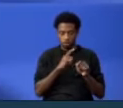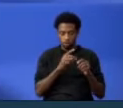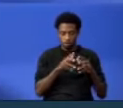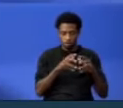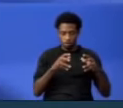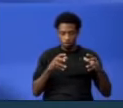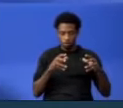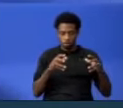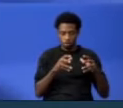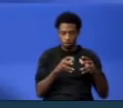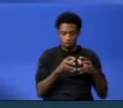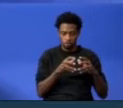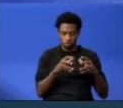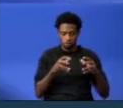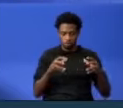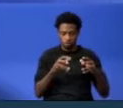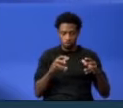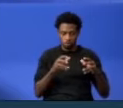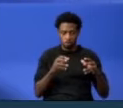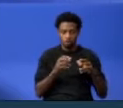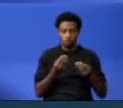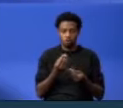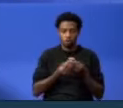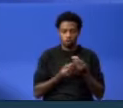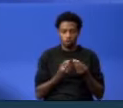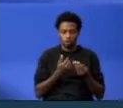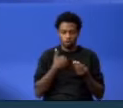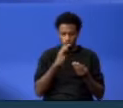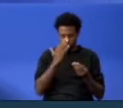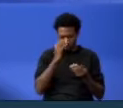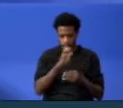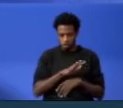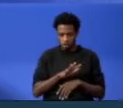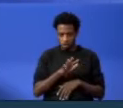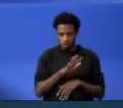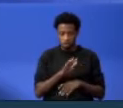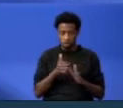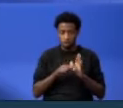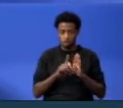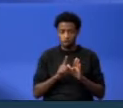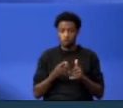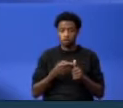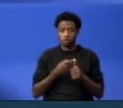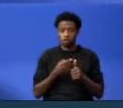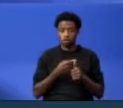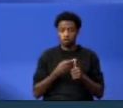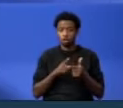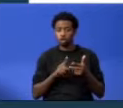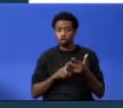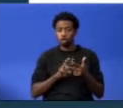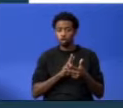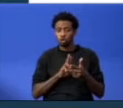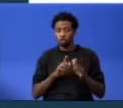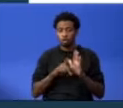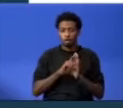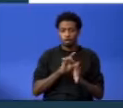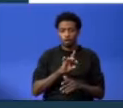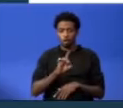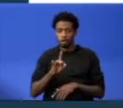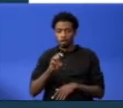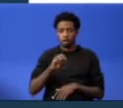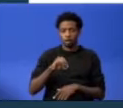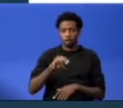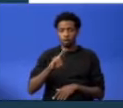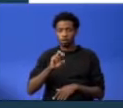entender isso, a gente tem que, primeiramente, compreender como que é classificado o músculo esquelético. Então, a gente tem três formas aí representado